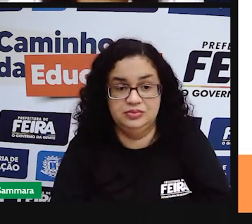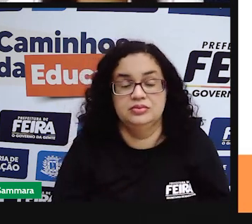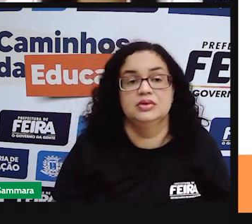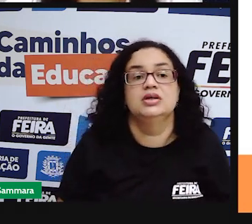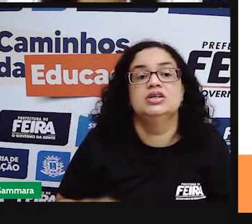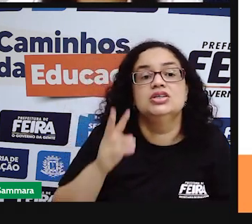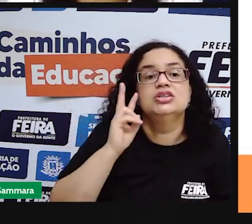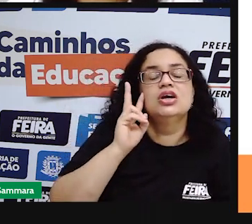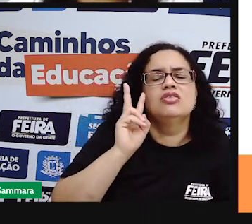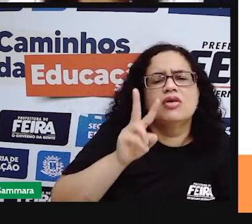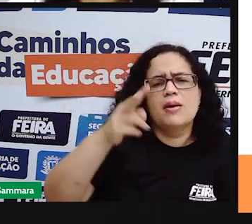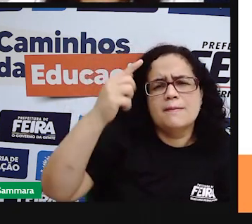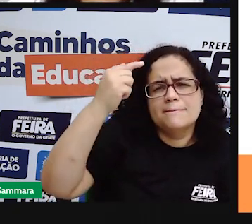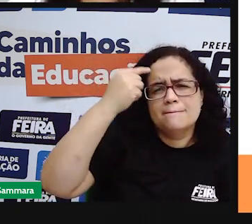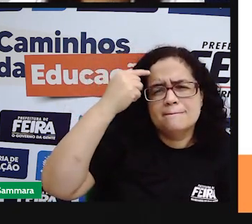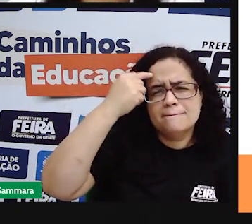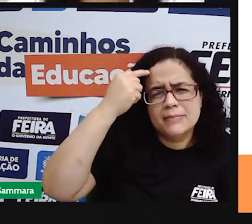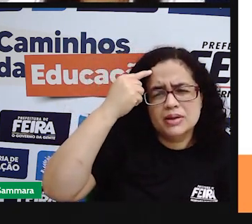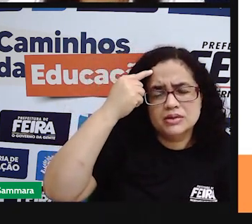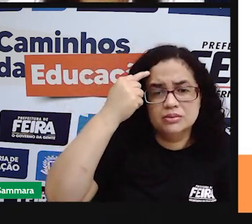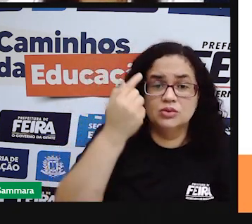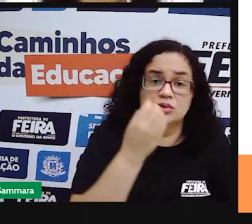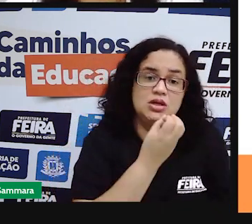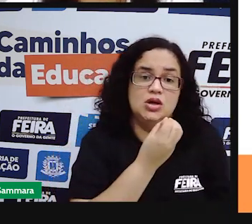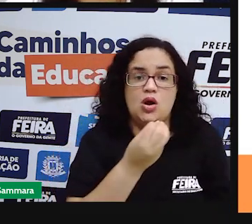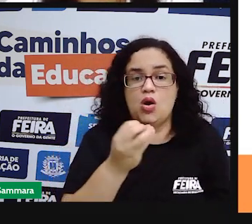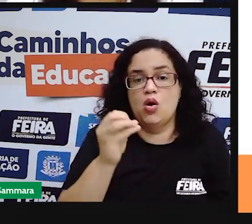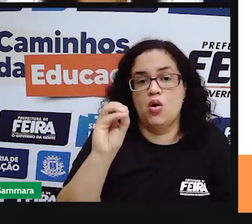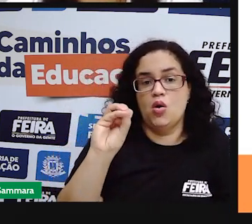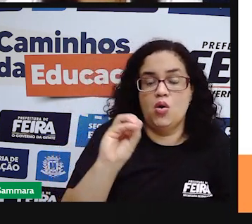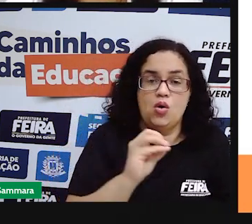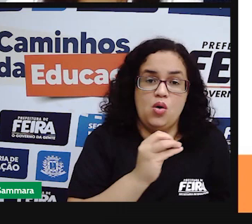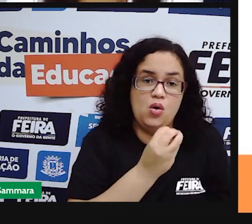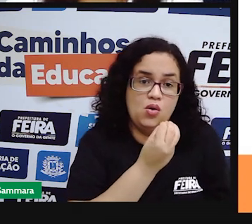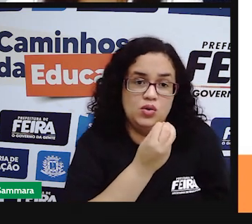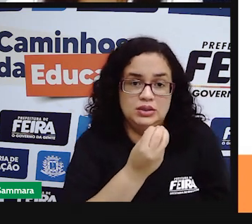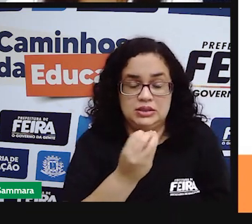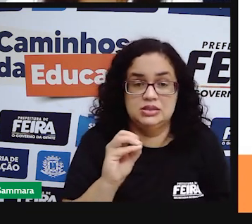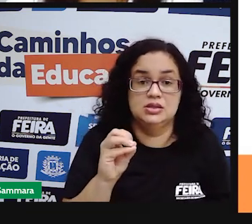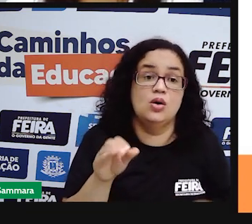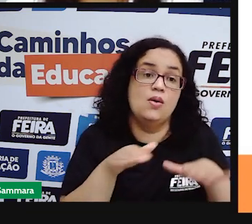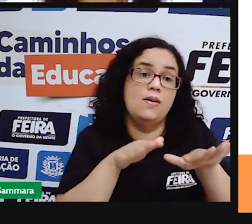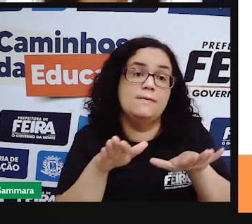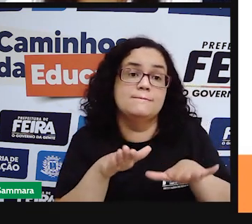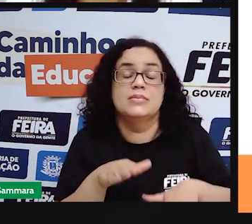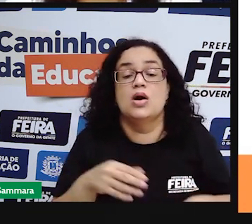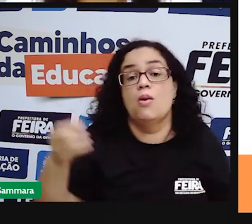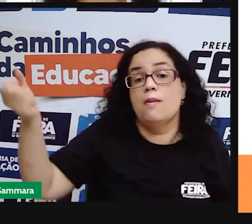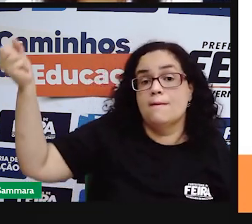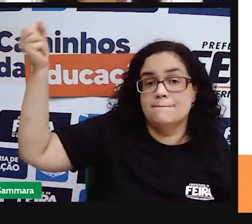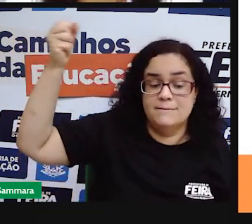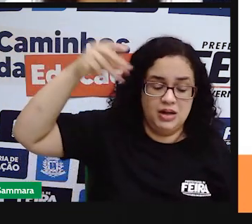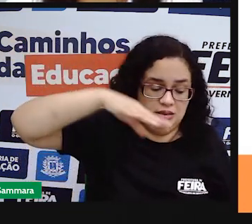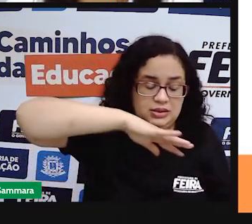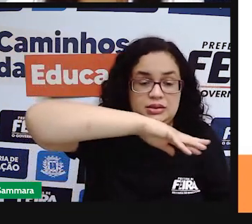já ouviu falar em rotação? Esse é um dos movimentos realizados pelo planeta Terra. Então, o planeta Terra